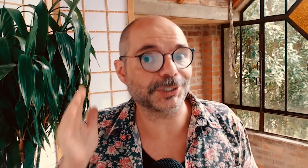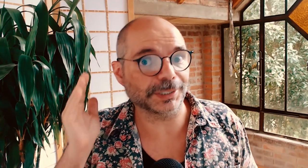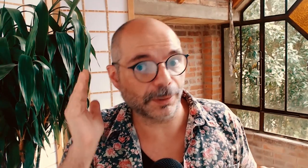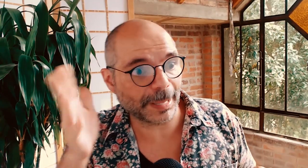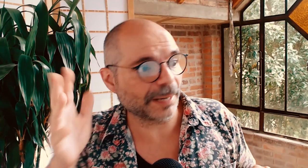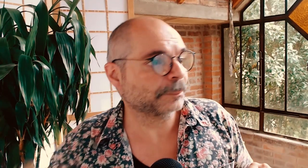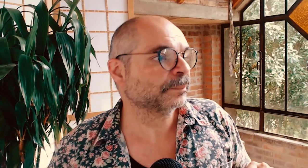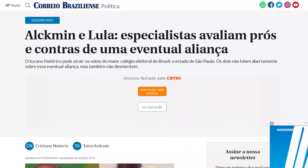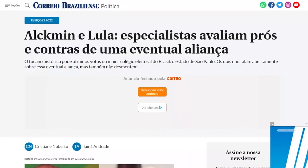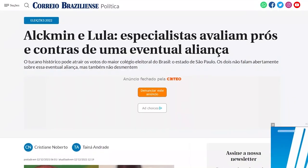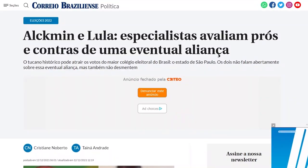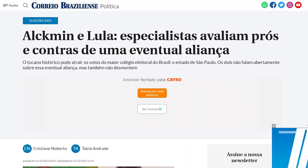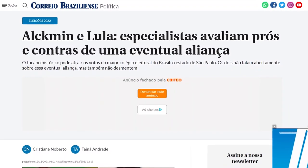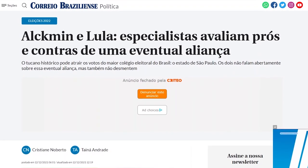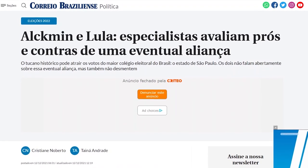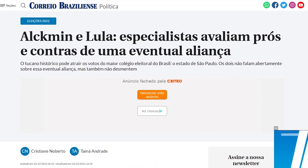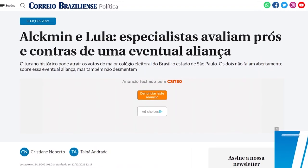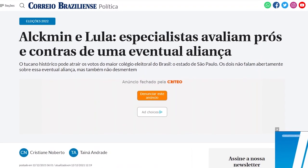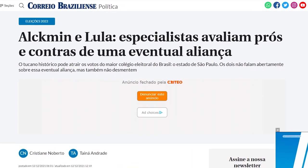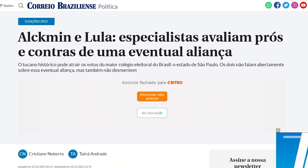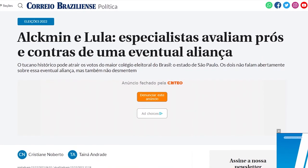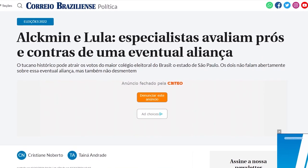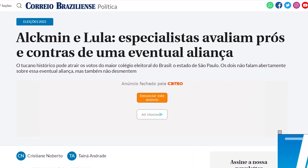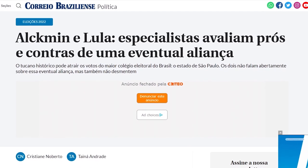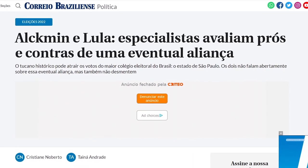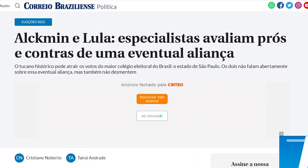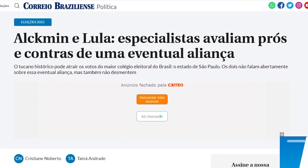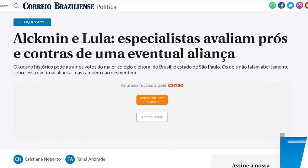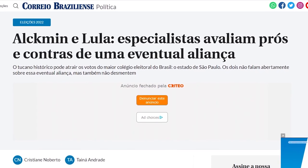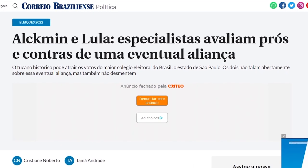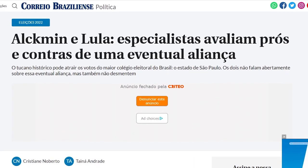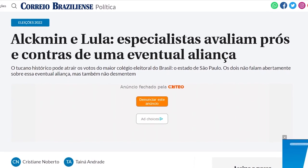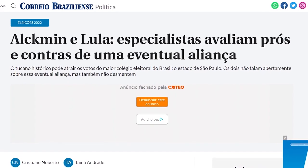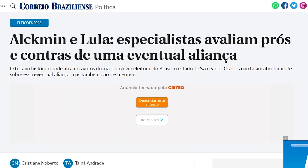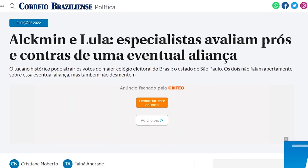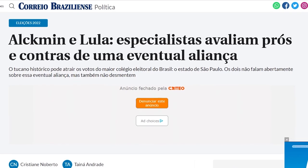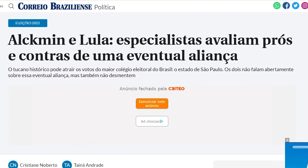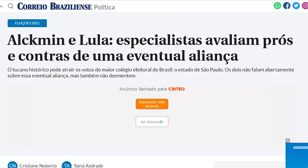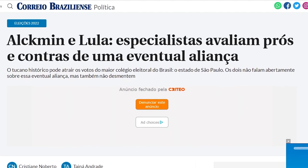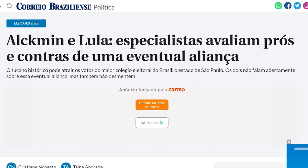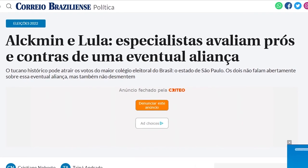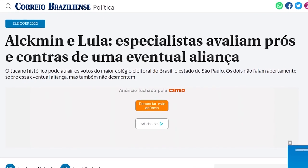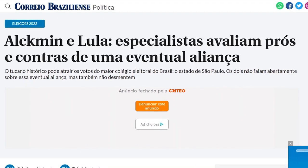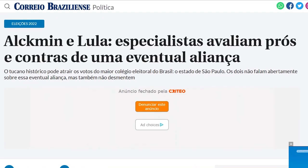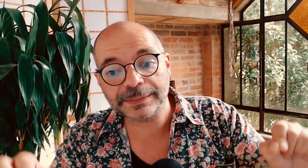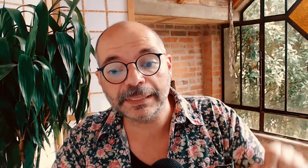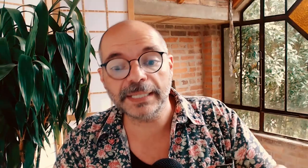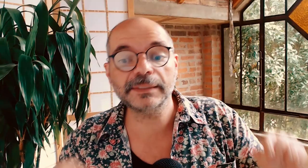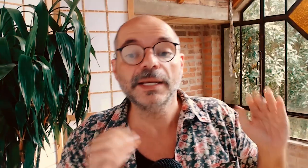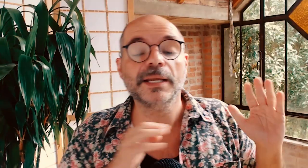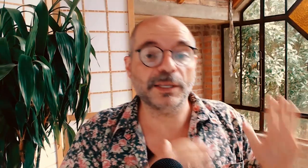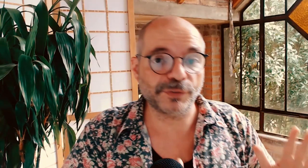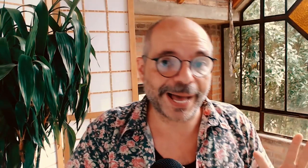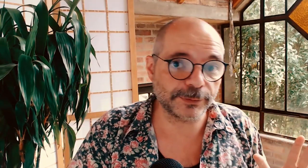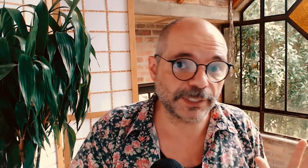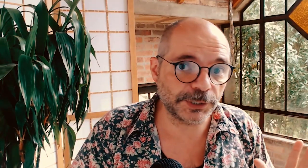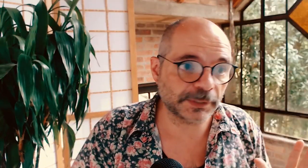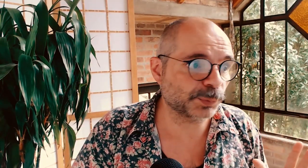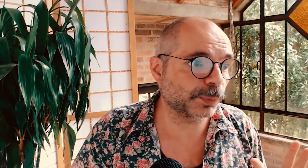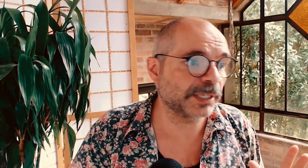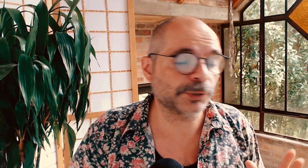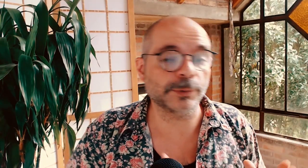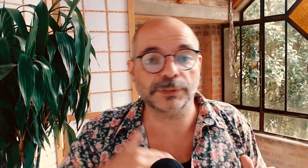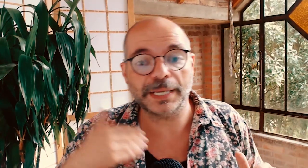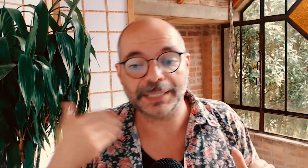gente imagina. Olha lá. Alckmin e Lula, especialistas, avaliam prós e contras de uma eventual aliança. É no Correio Brasiliense, tem vários